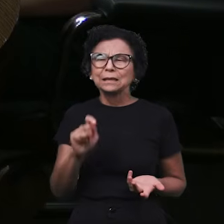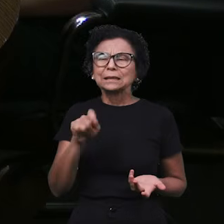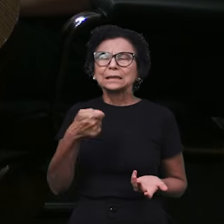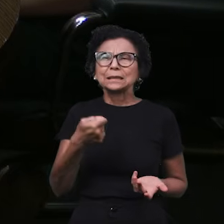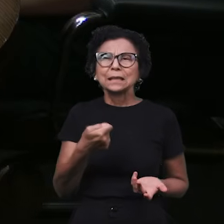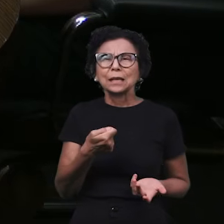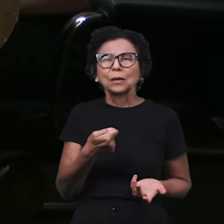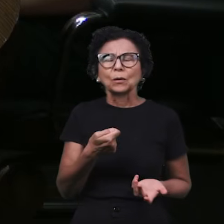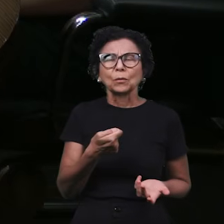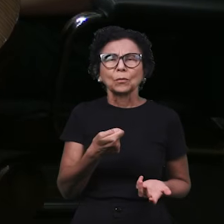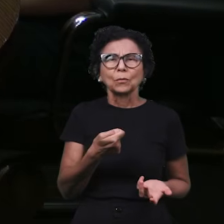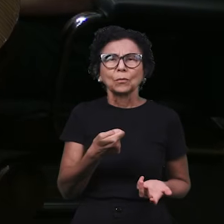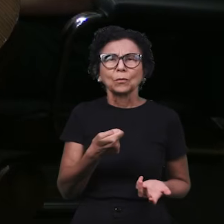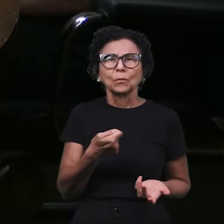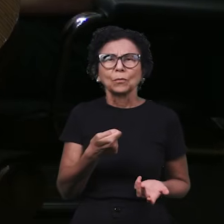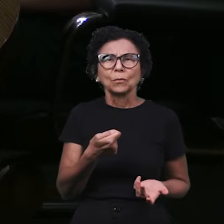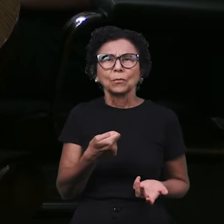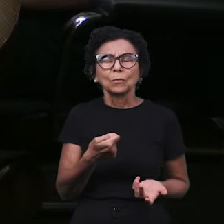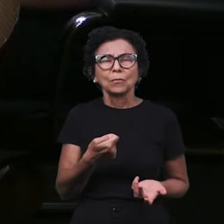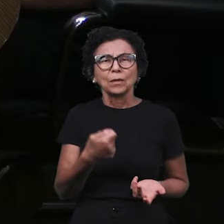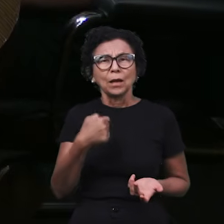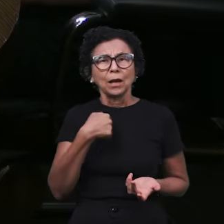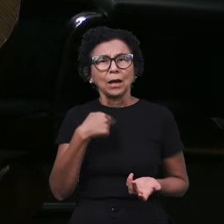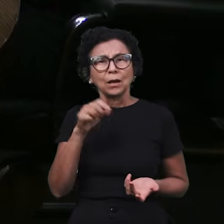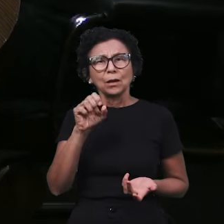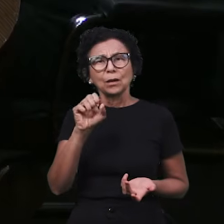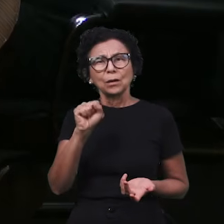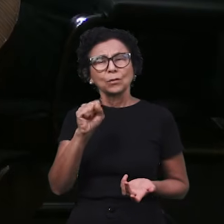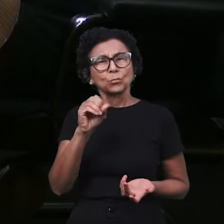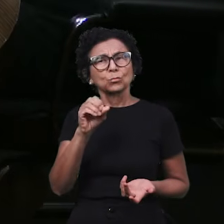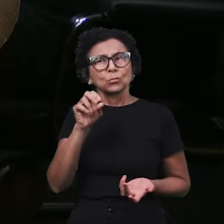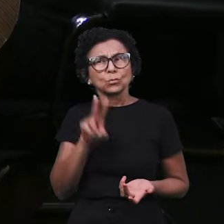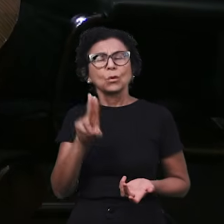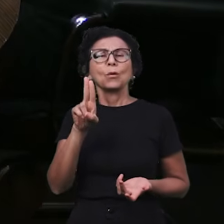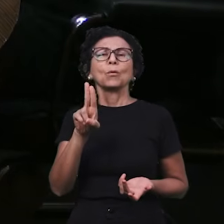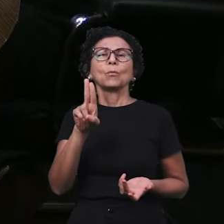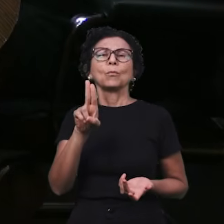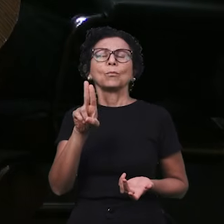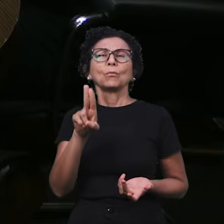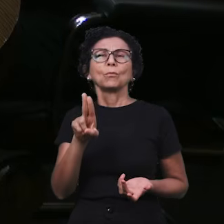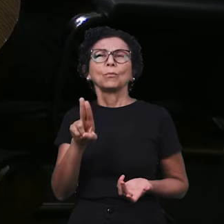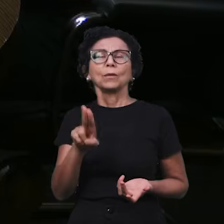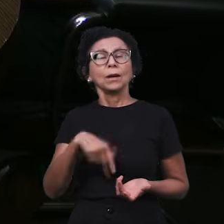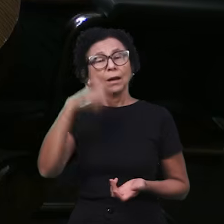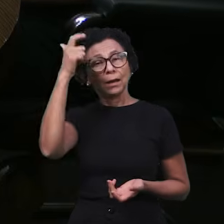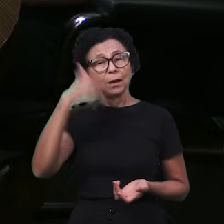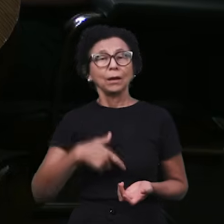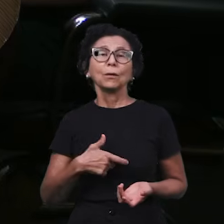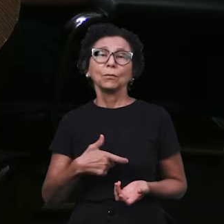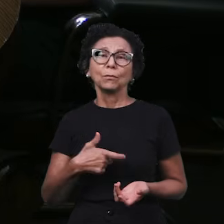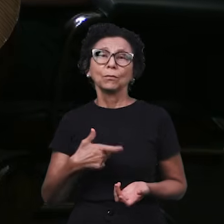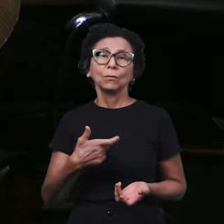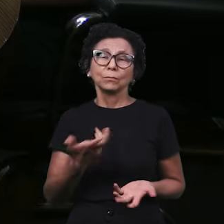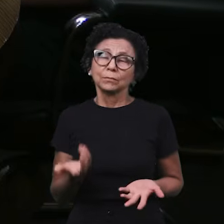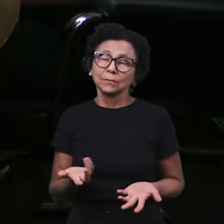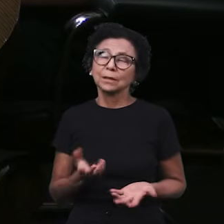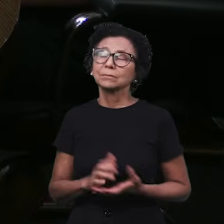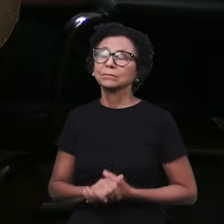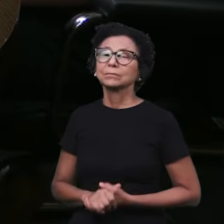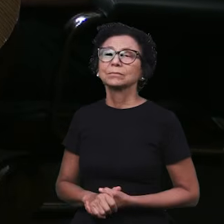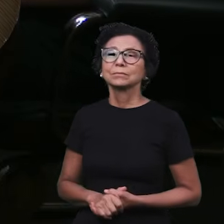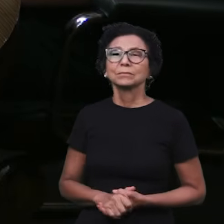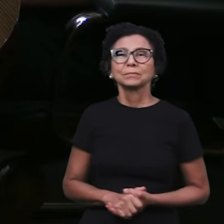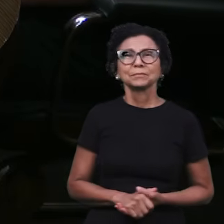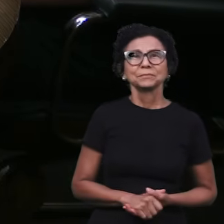sou. Se você é o Senhor Jesus, você falou É, eu mesmo, pronto. Eu já vi até, né, esse sinal. Sinal,